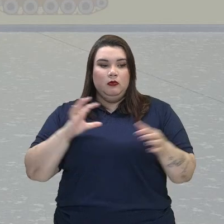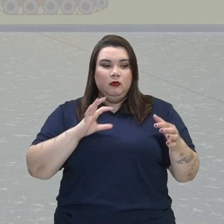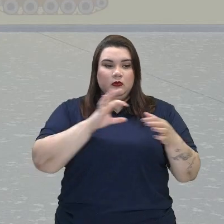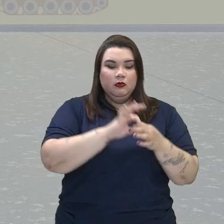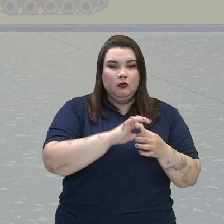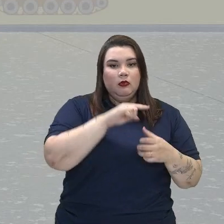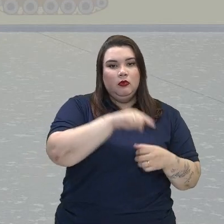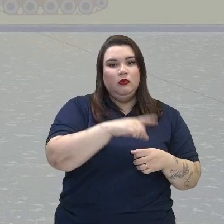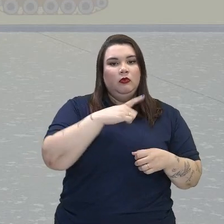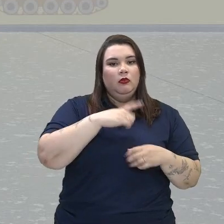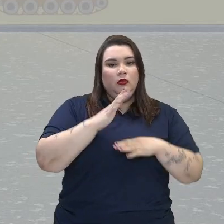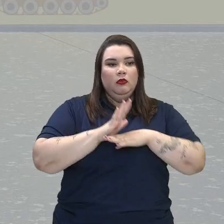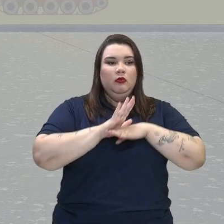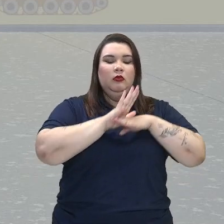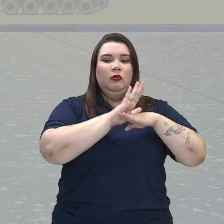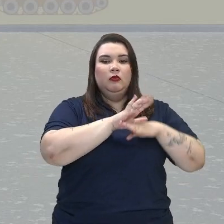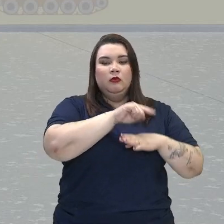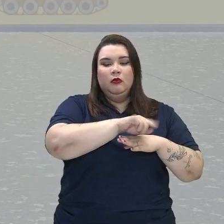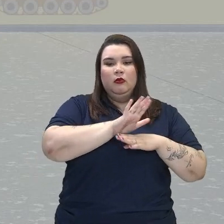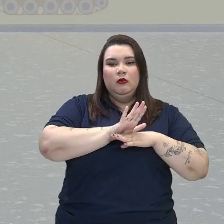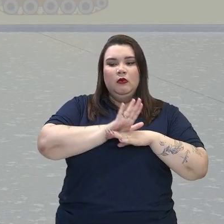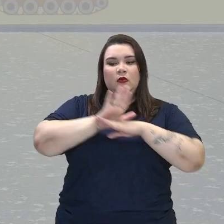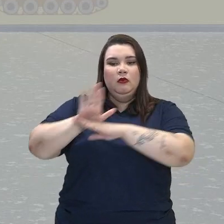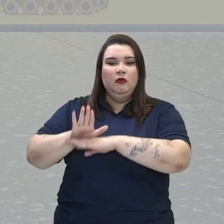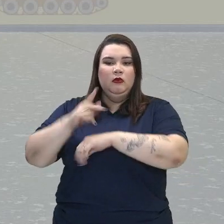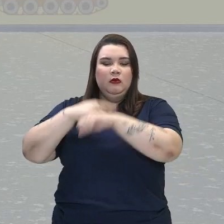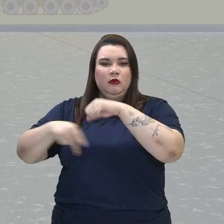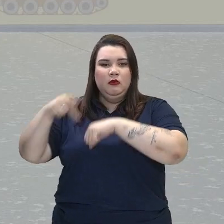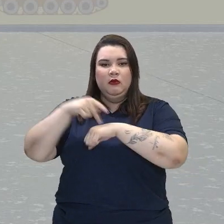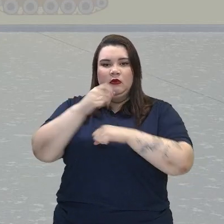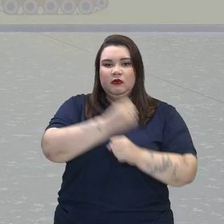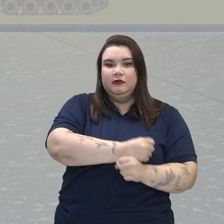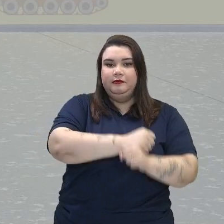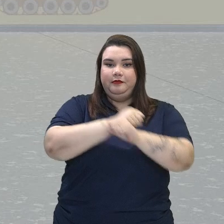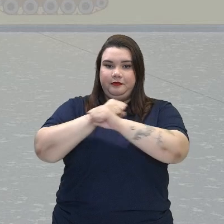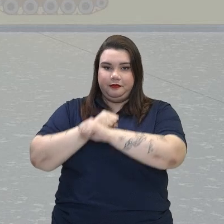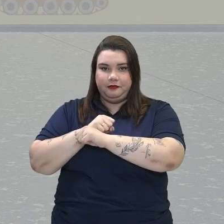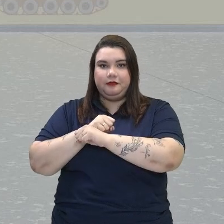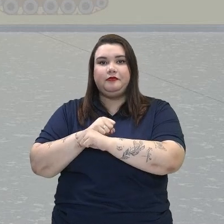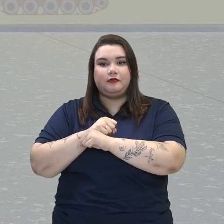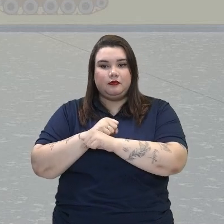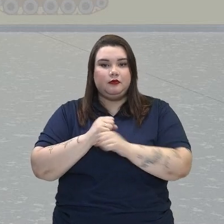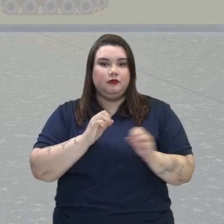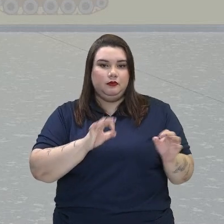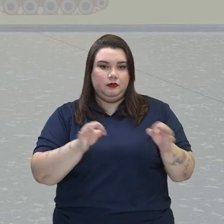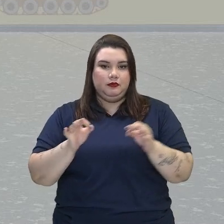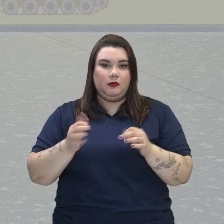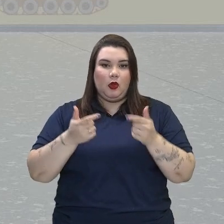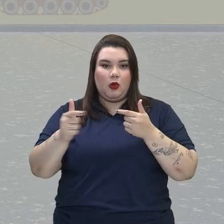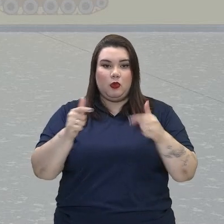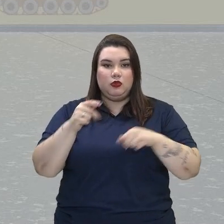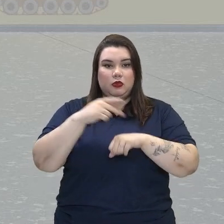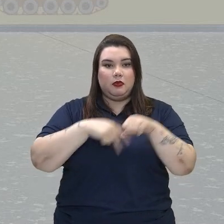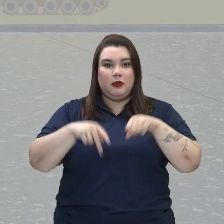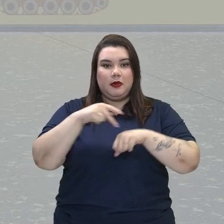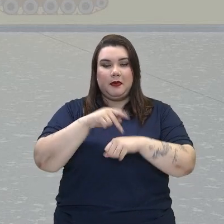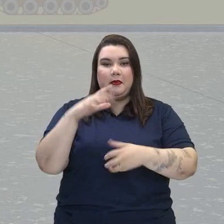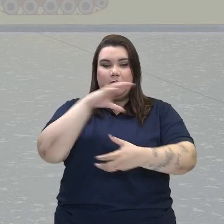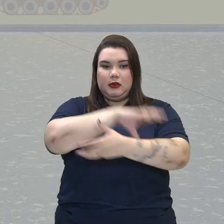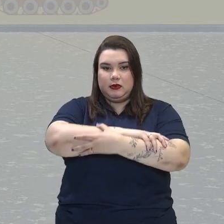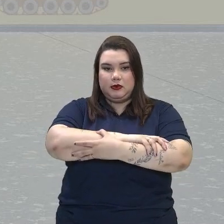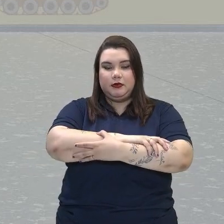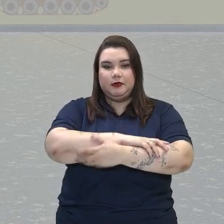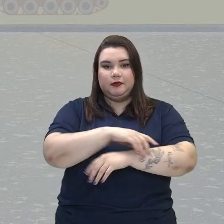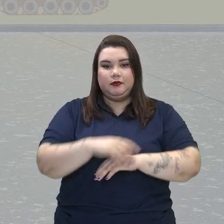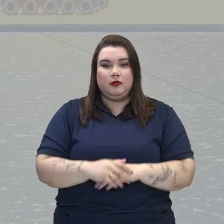ele receberia ajuda militar da União Soviética e dos demais países membros, certo? Então, do